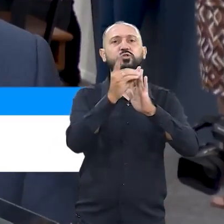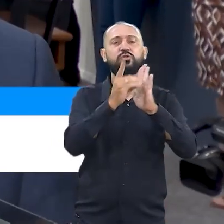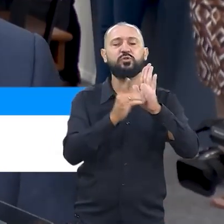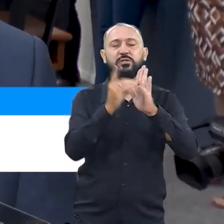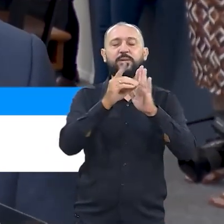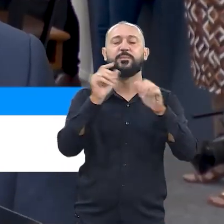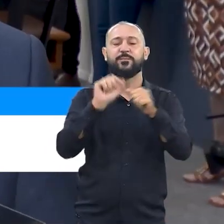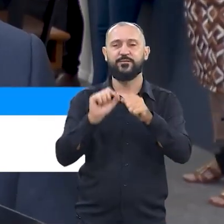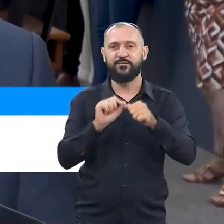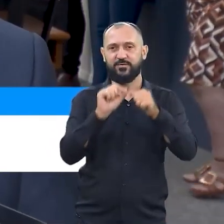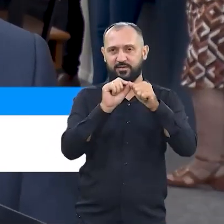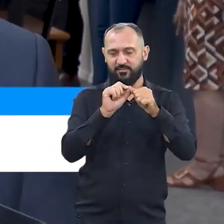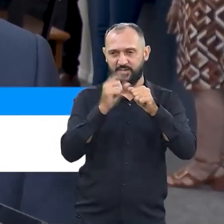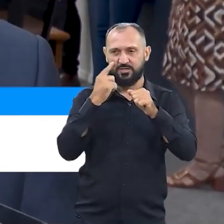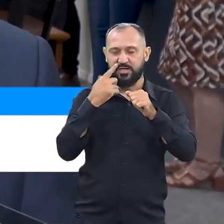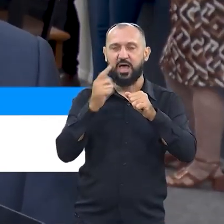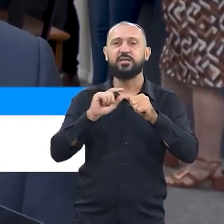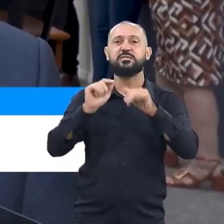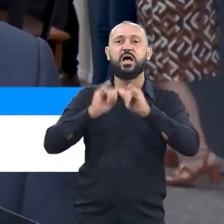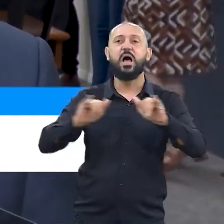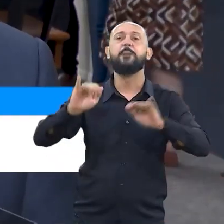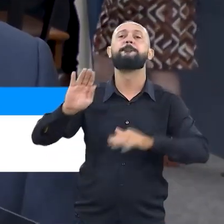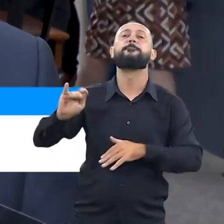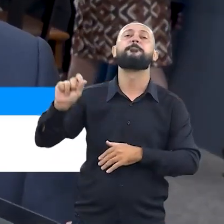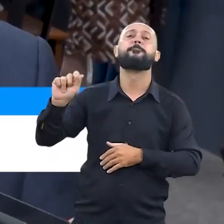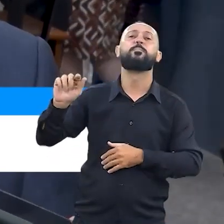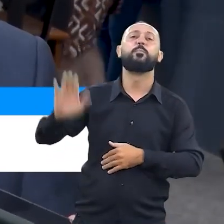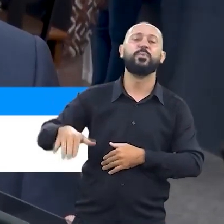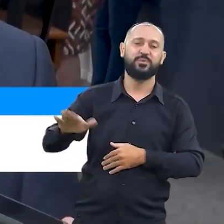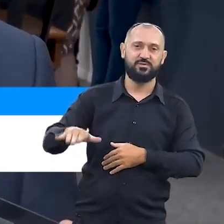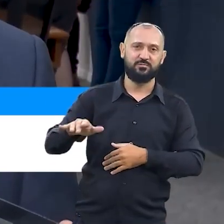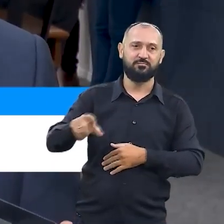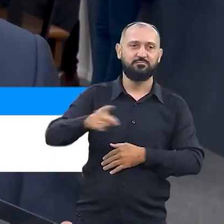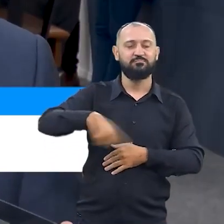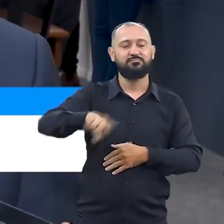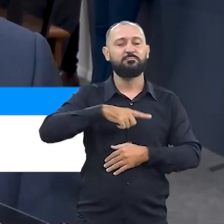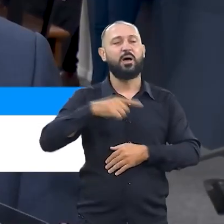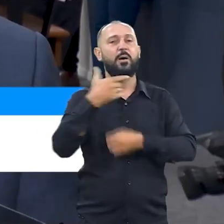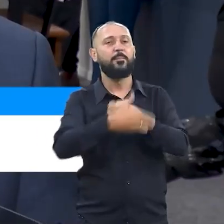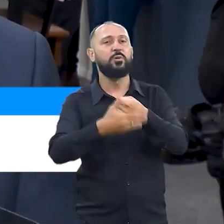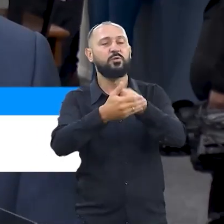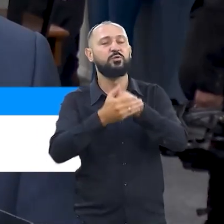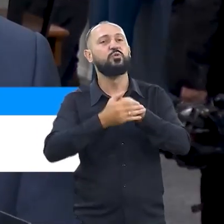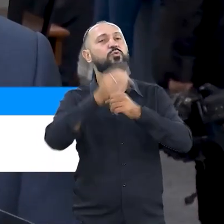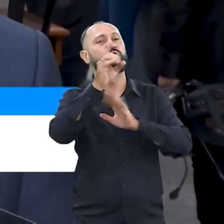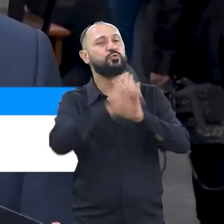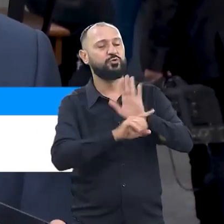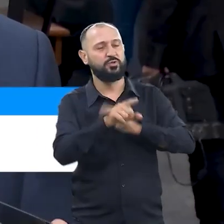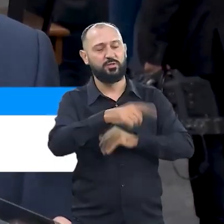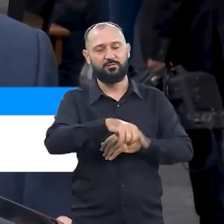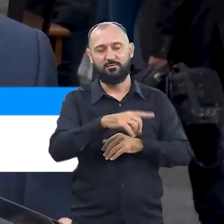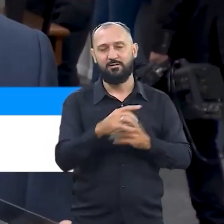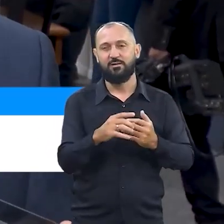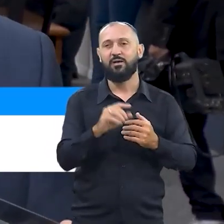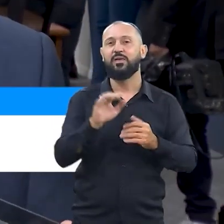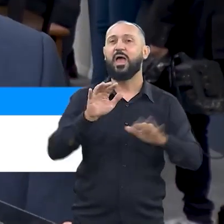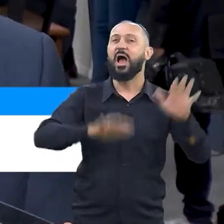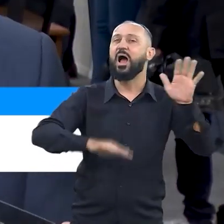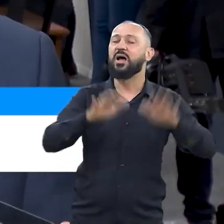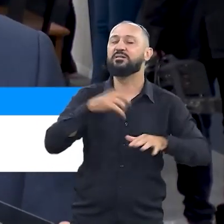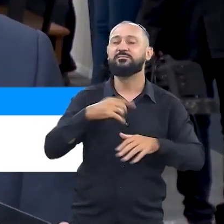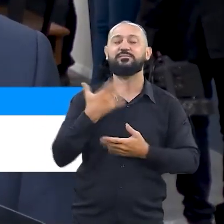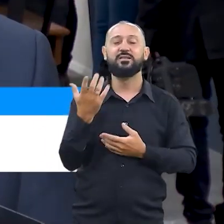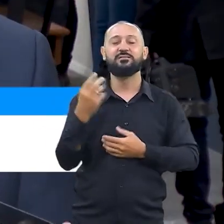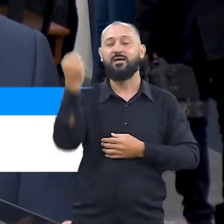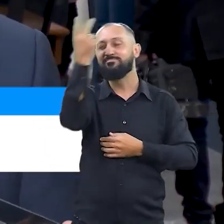estabelecer diretrizes para a realização da Black Friday e uma série de medidas para proteger o